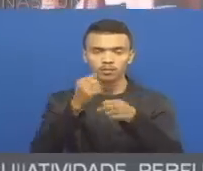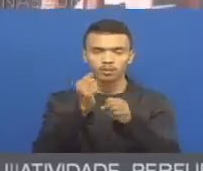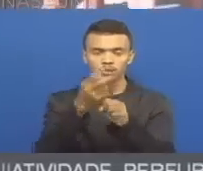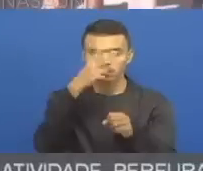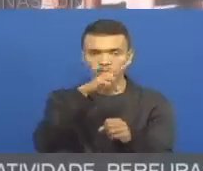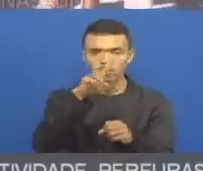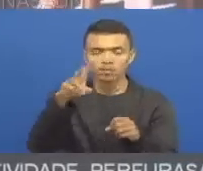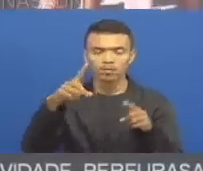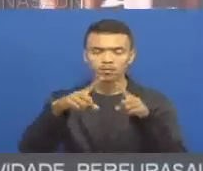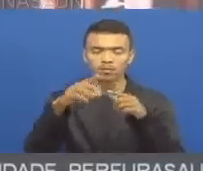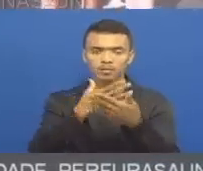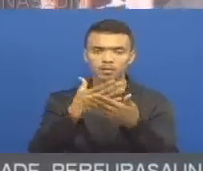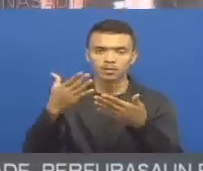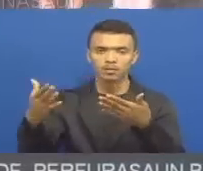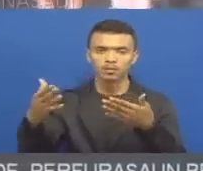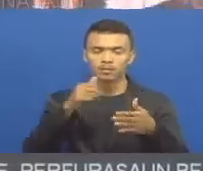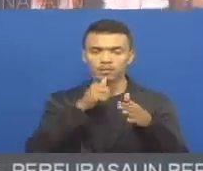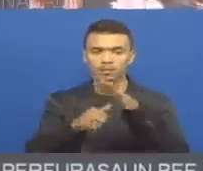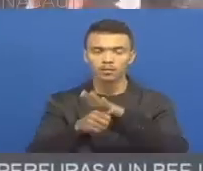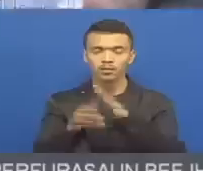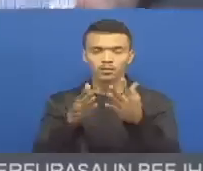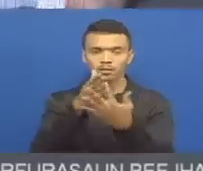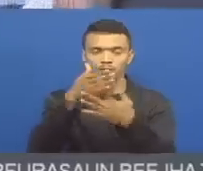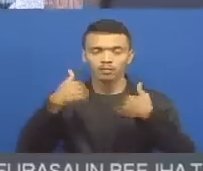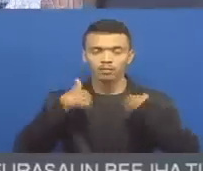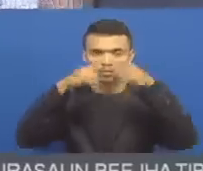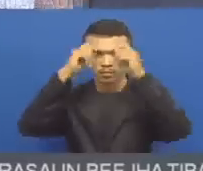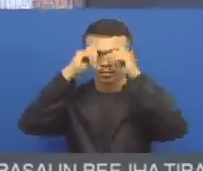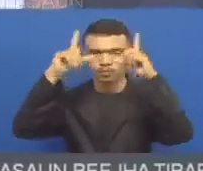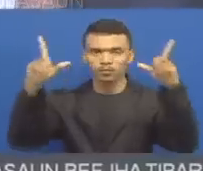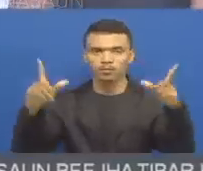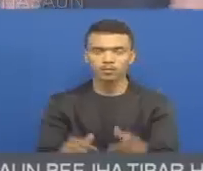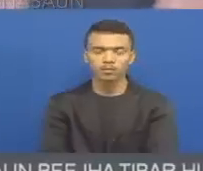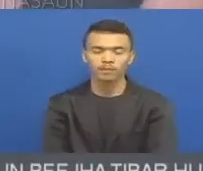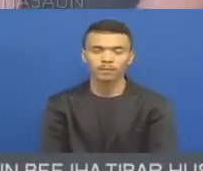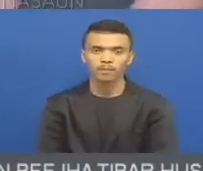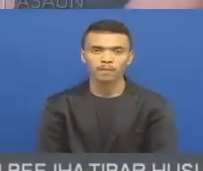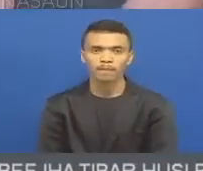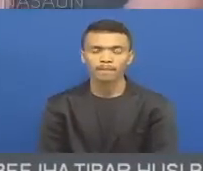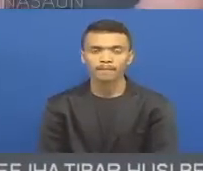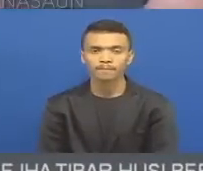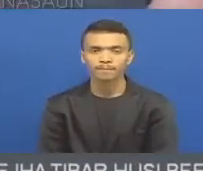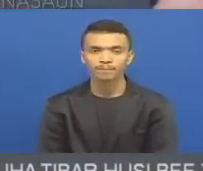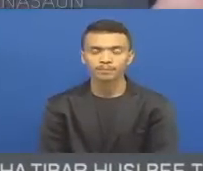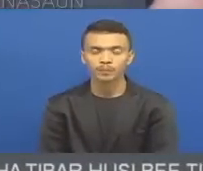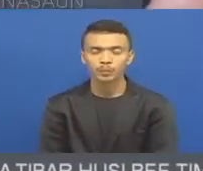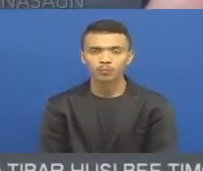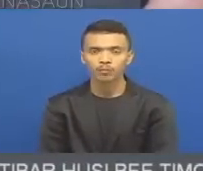ba iha sa sanser bema ki legal tama iha Timor-Leste. Hau no in ligado ho preocupação ni li operador econômico ser ne.